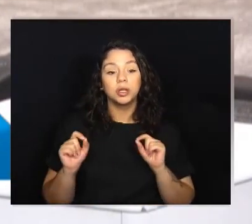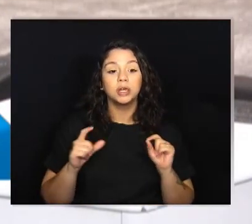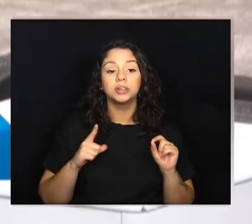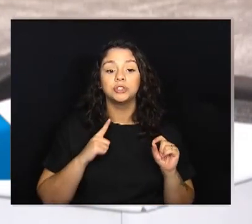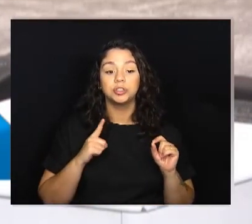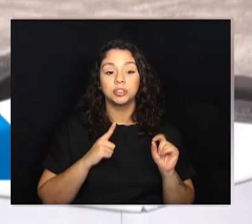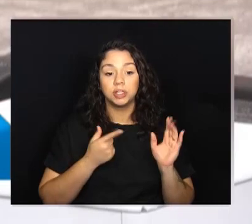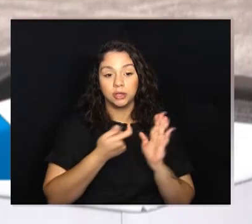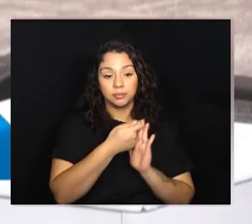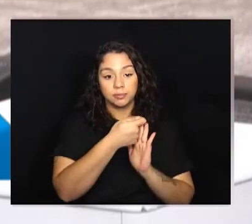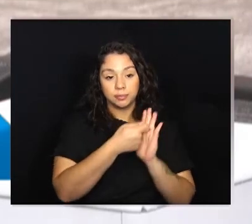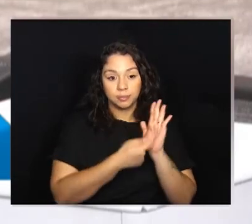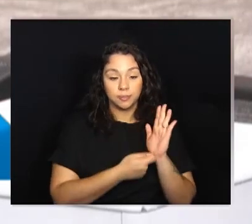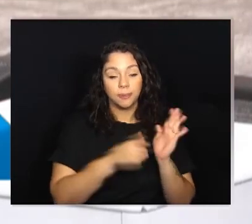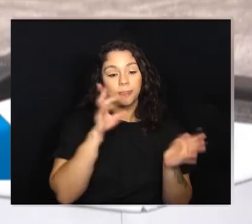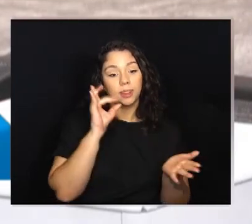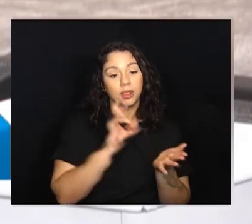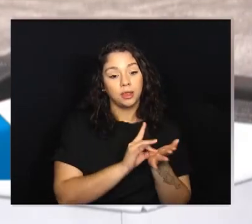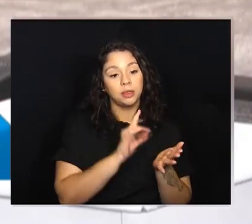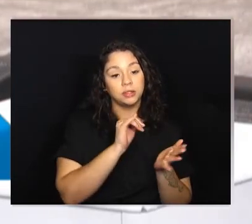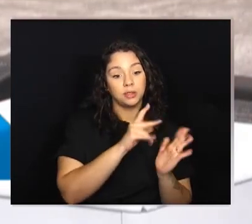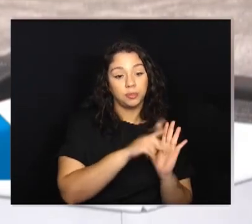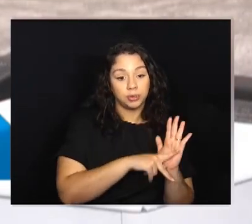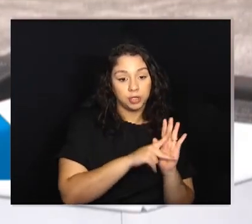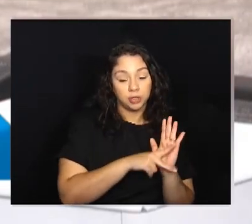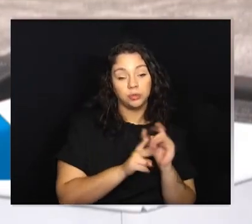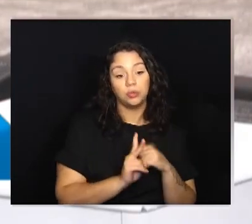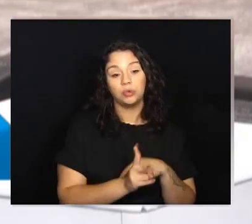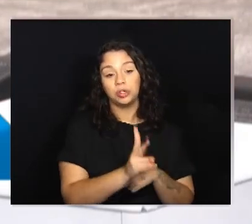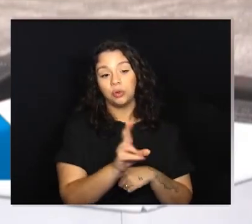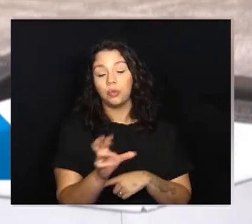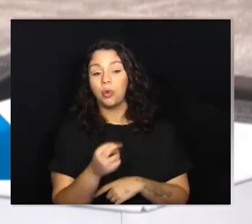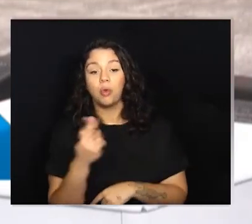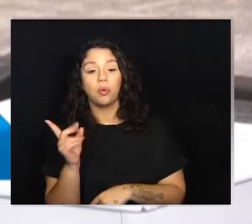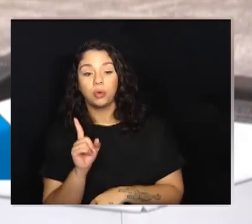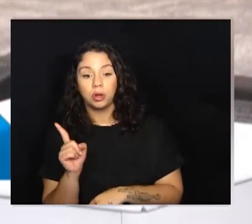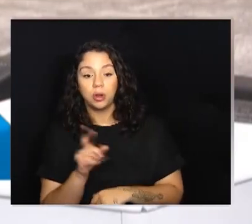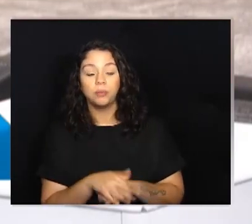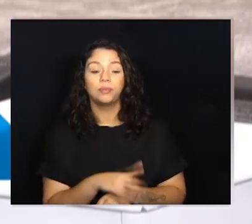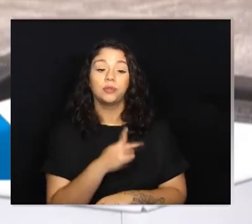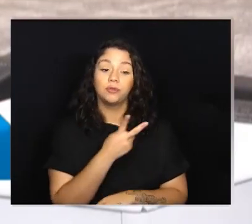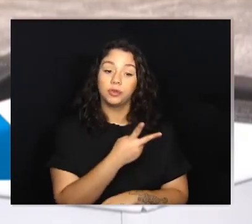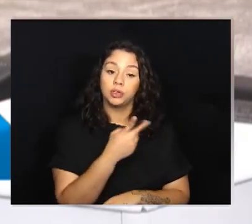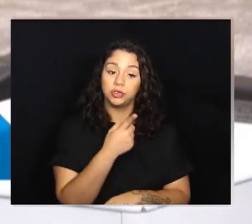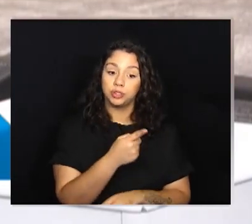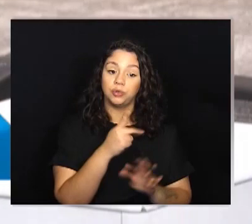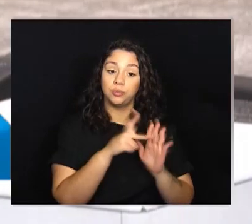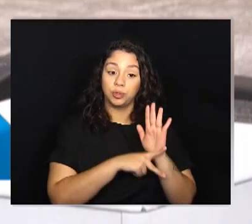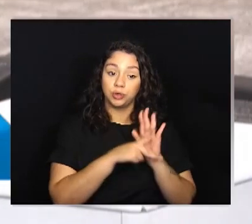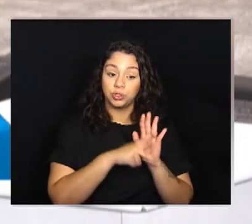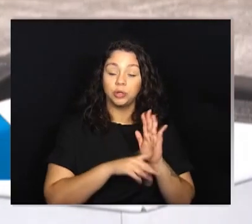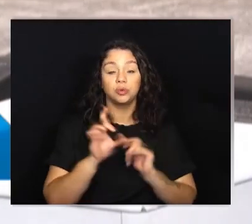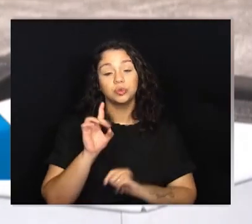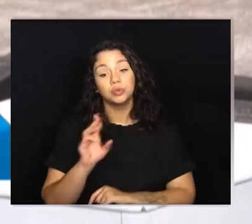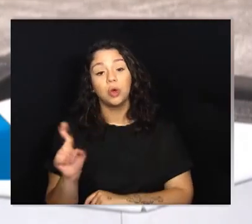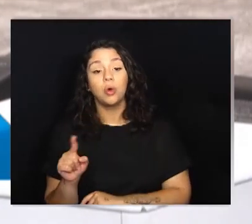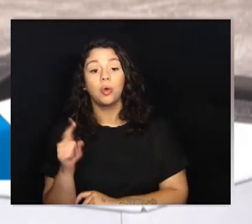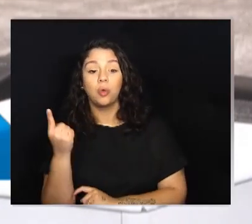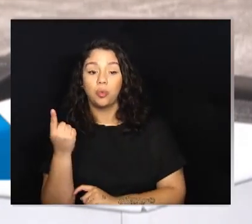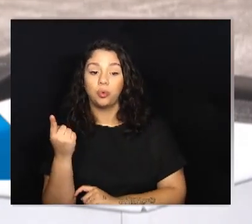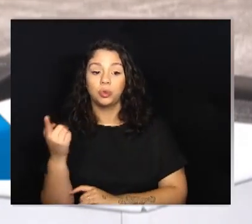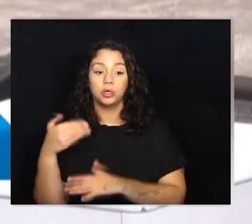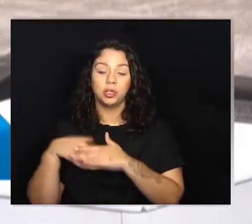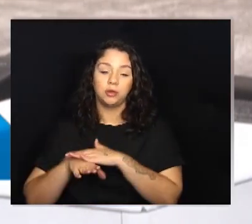nosso veredito sobre se esse projeto deve seguir ou não. Dos 21 projetos aqui que nós analisamos, apenas um, né, que